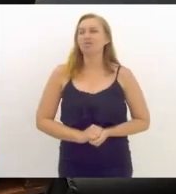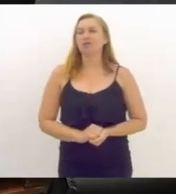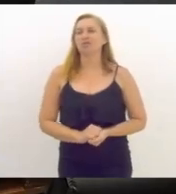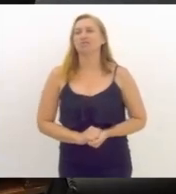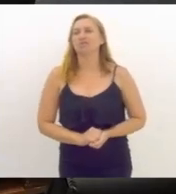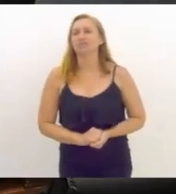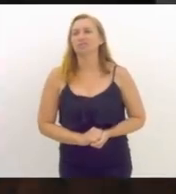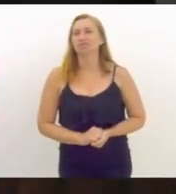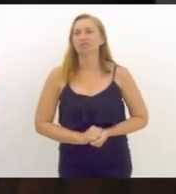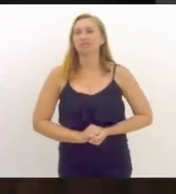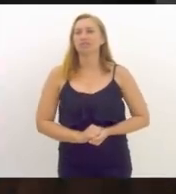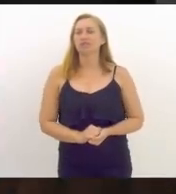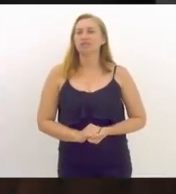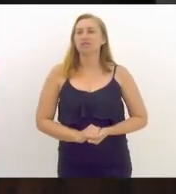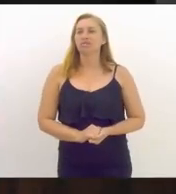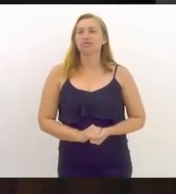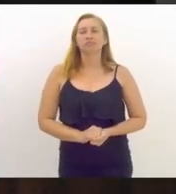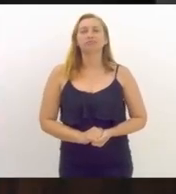obrigado